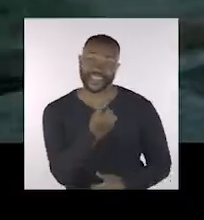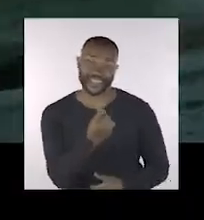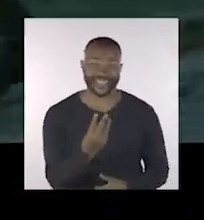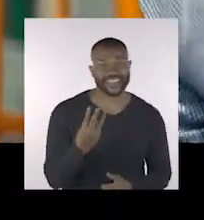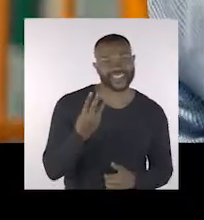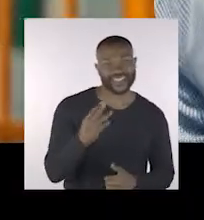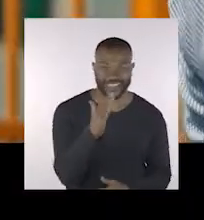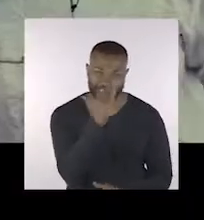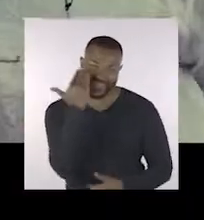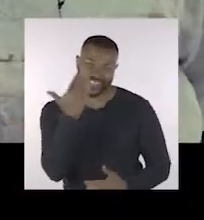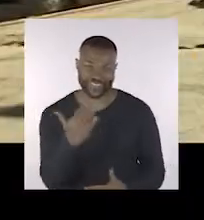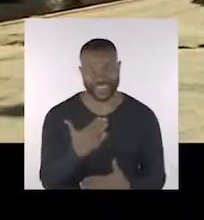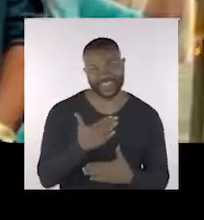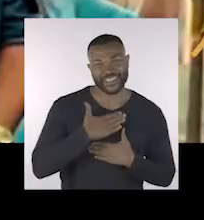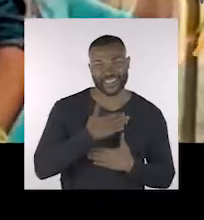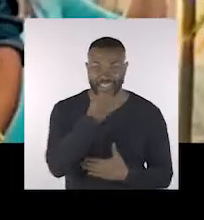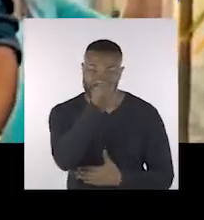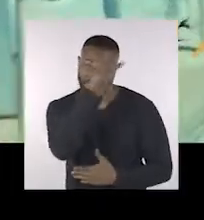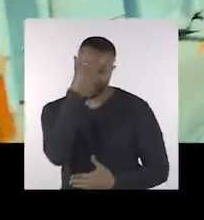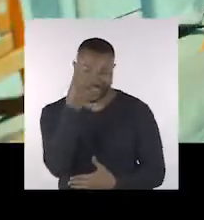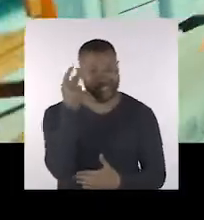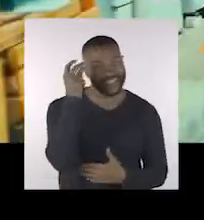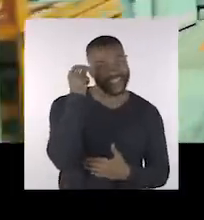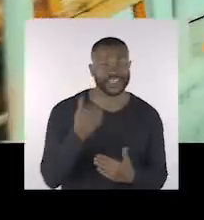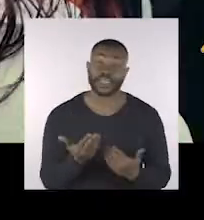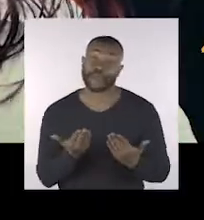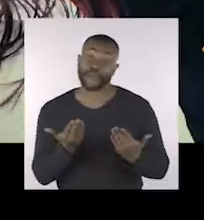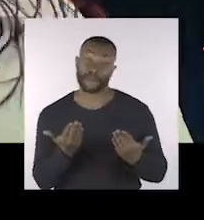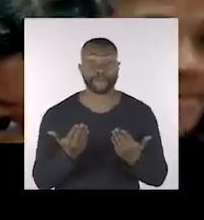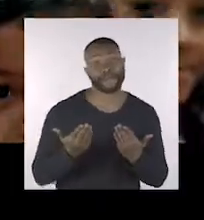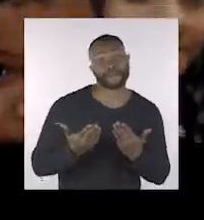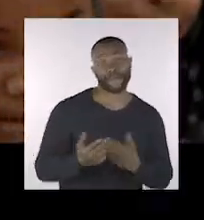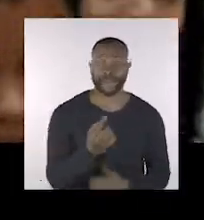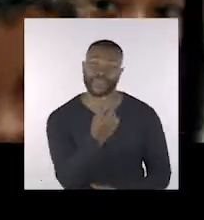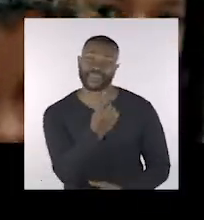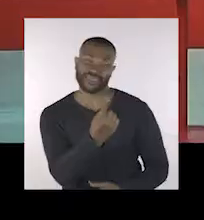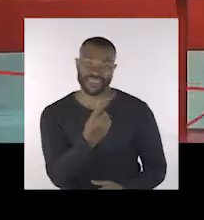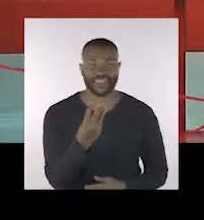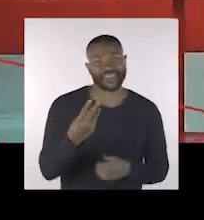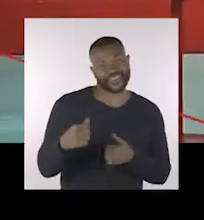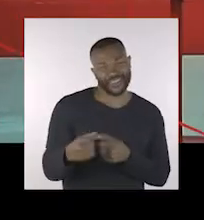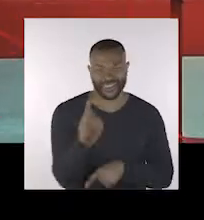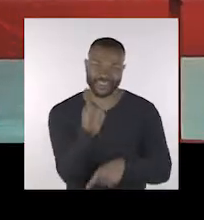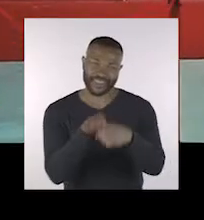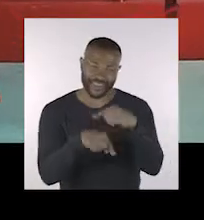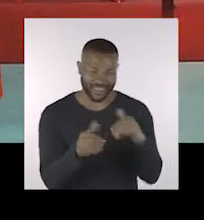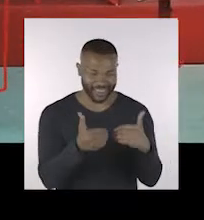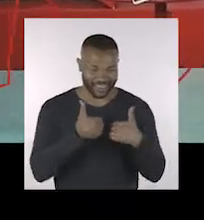A E aí E aí E aí